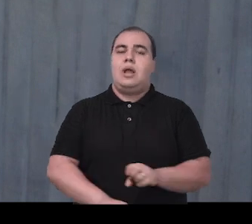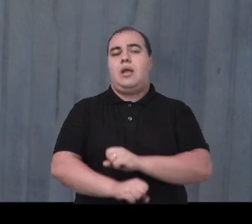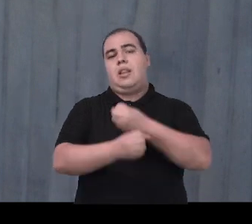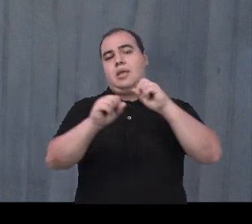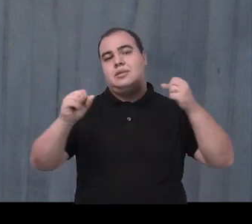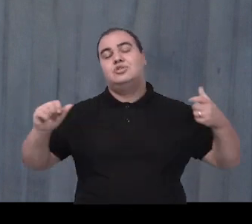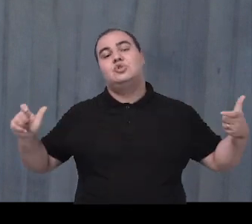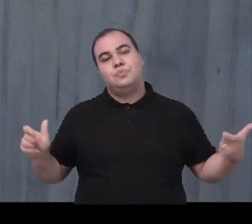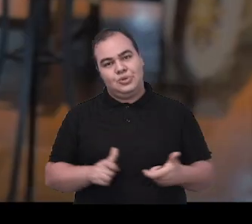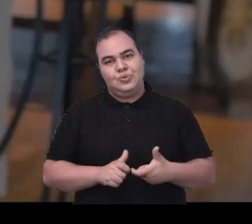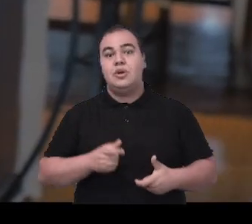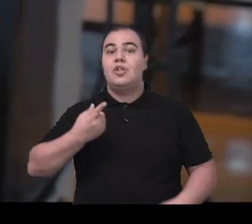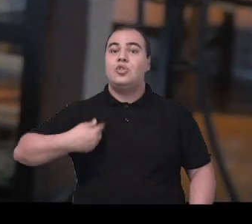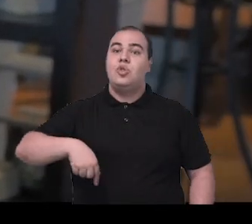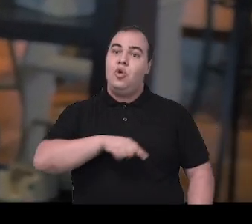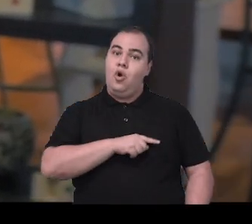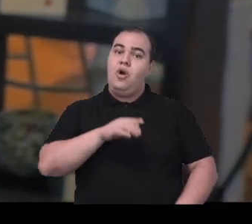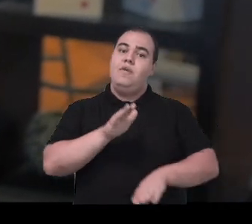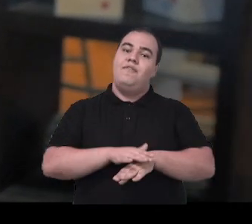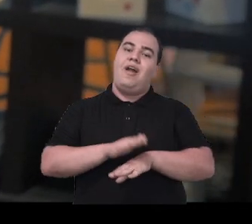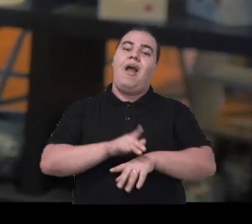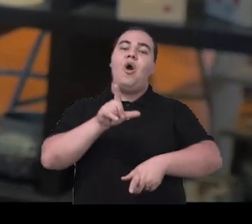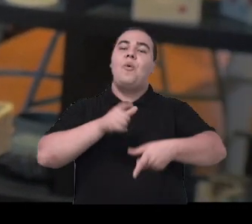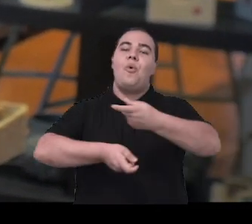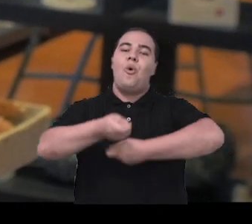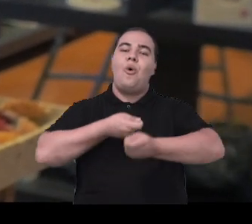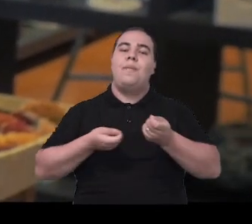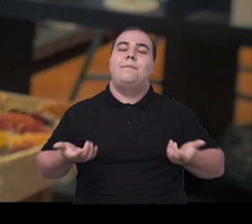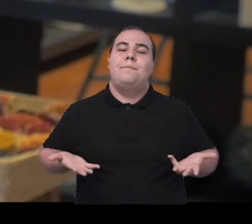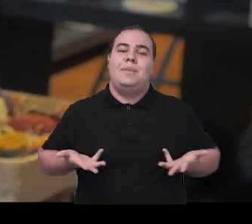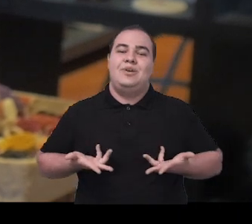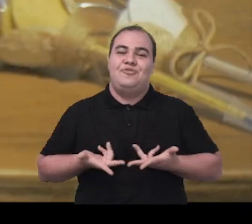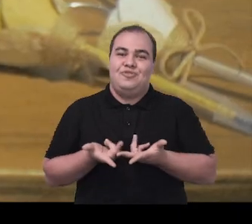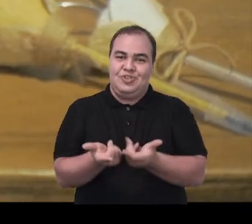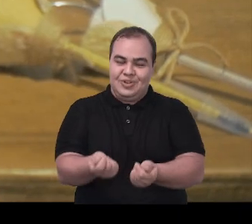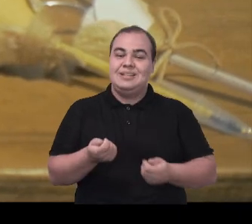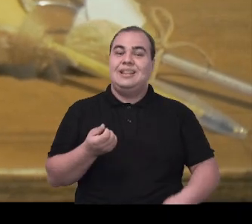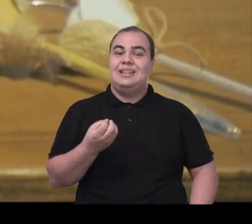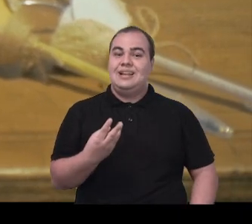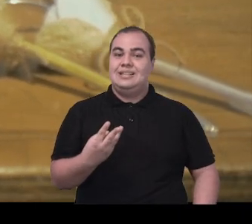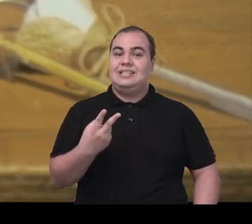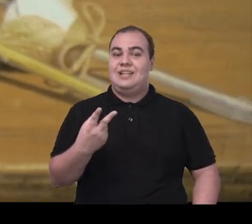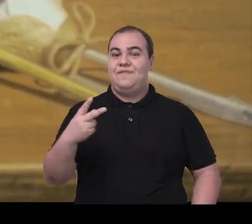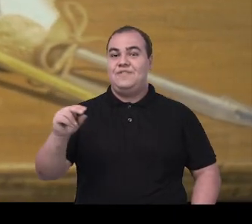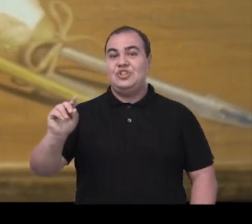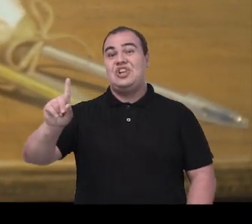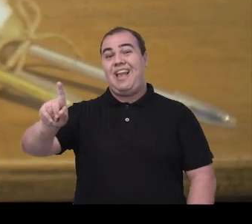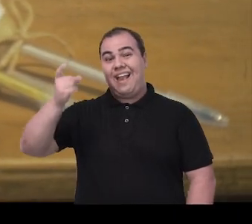internação, de crise. Visto é que nós estamos numa loja maravilhosa, onde são